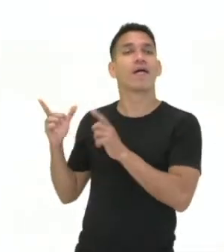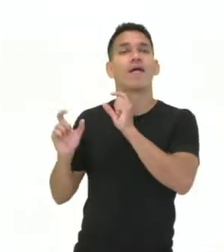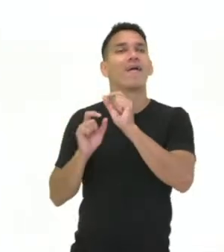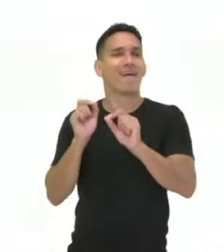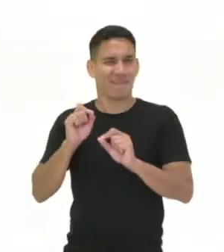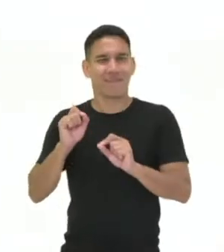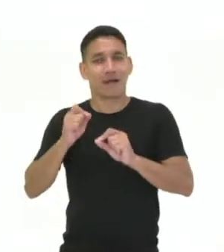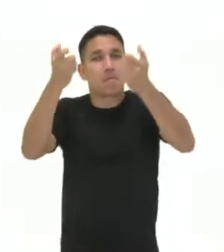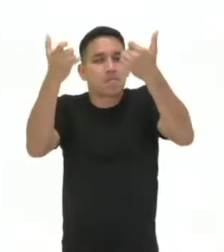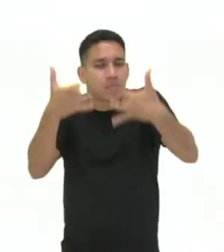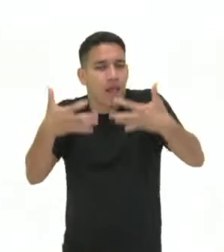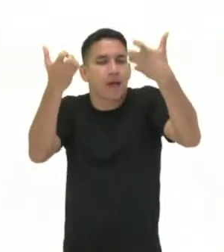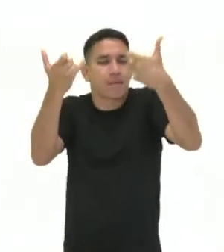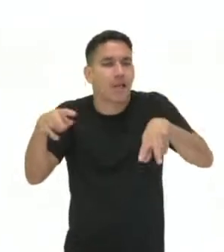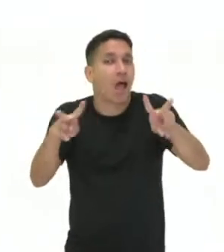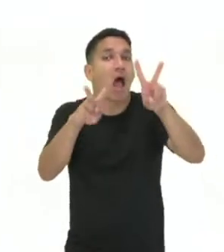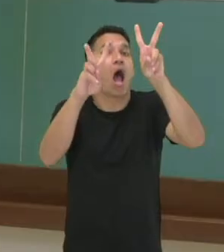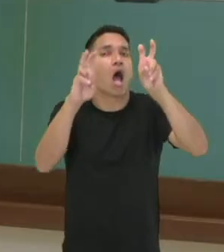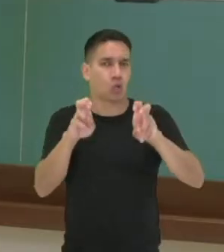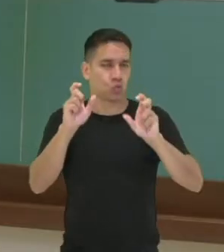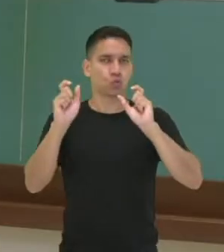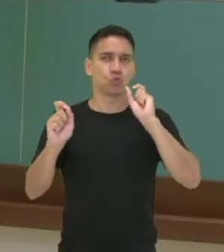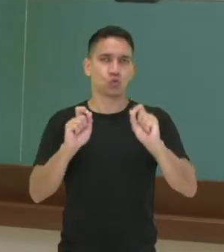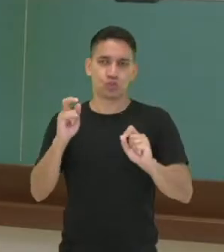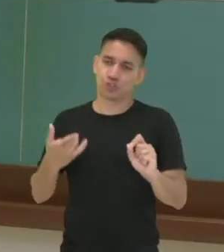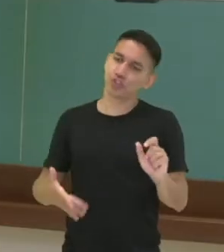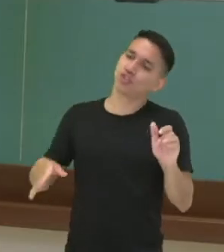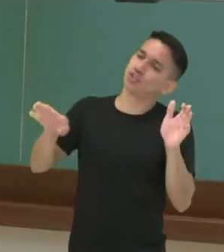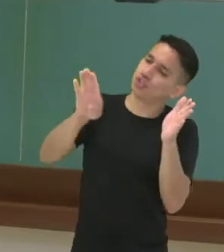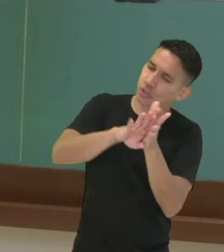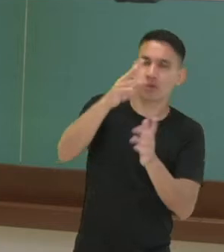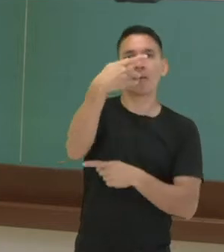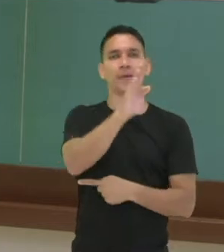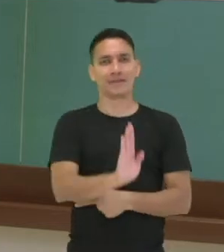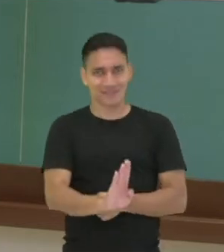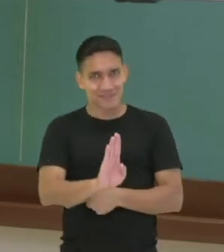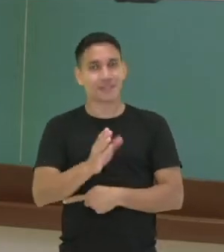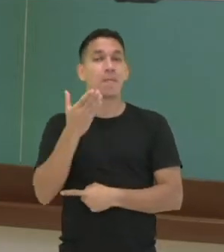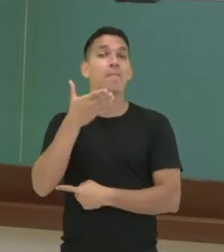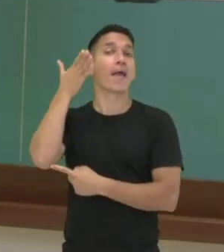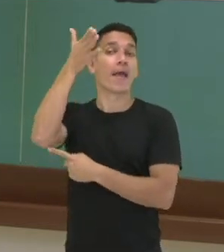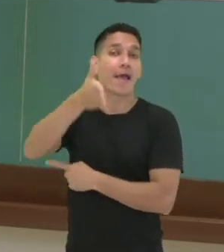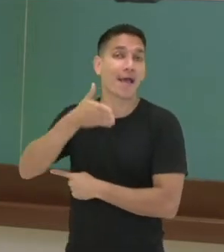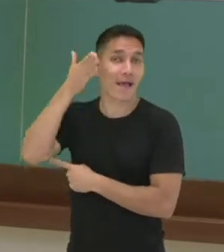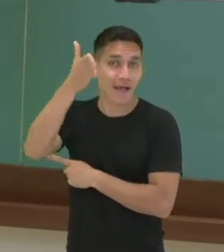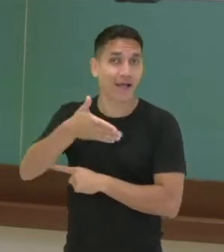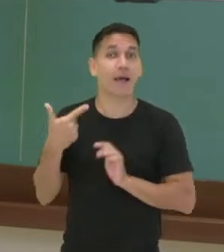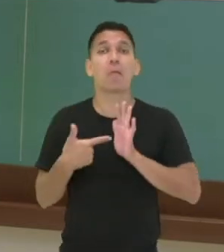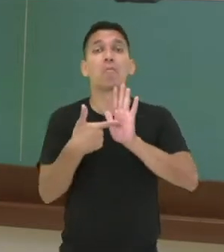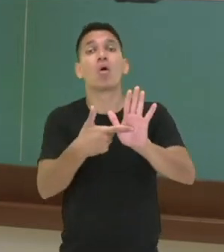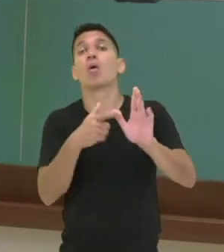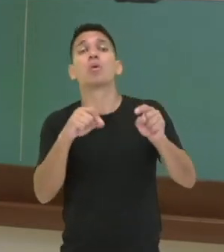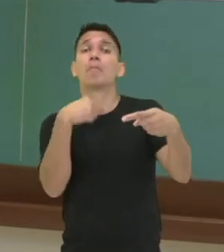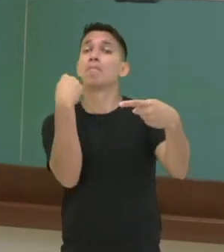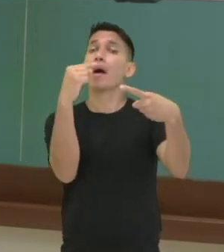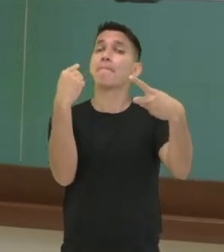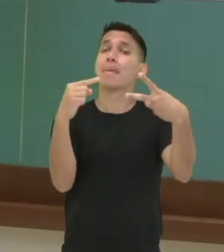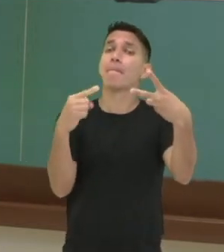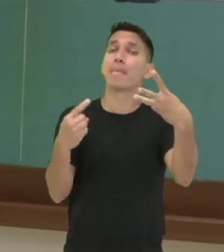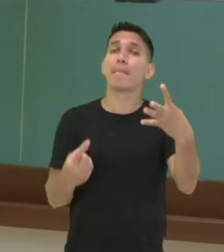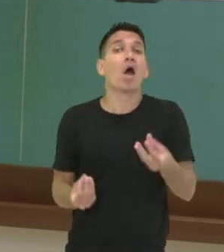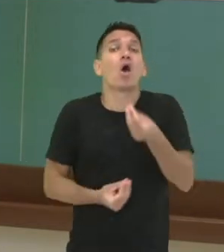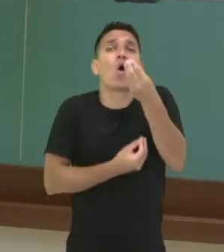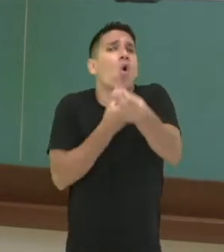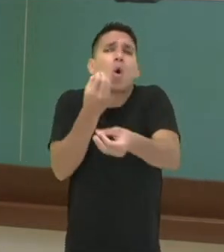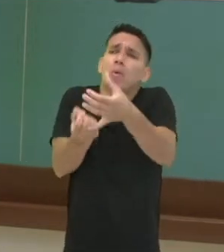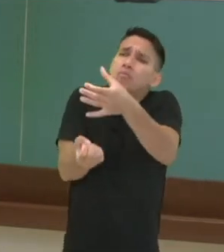ele fala sobre essa questão, tá? Então ele veio ao Brasil fazer uma palestra e problematizou justamente o surgimento